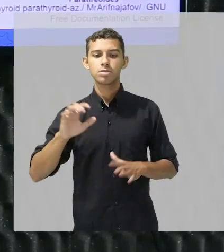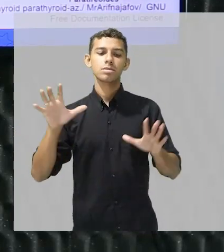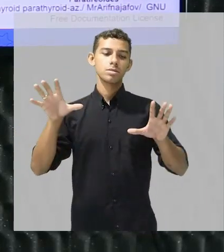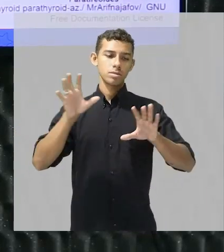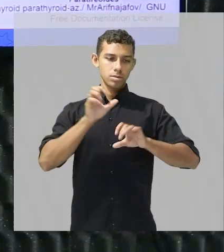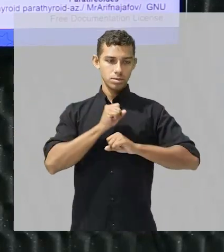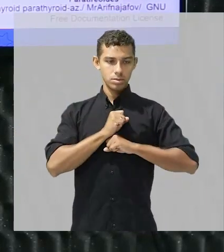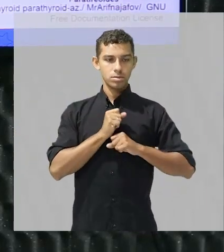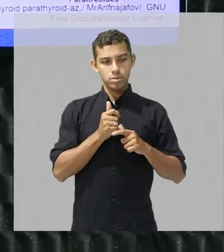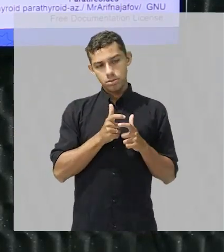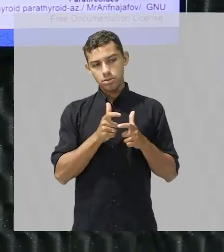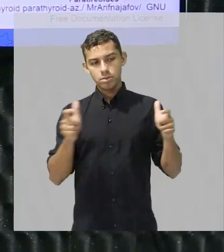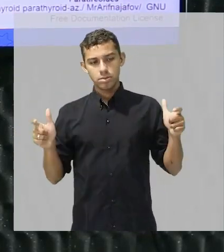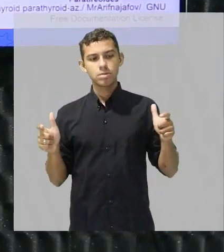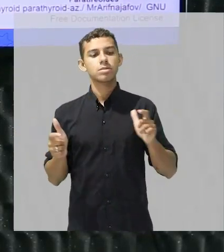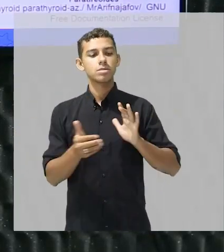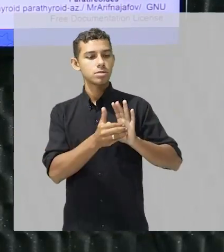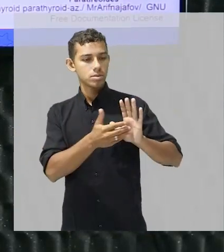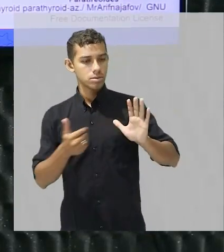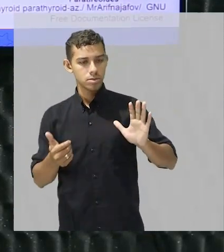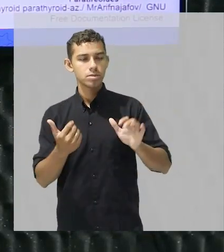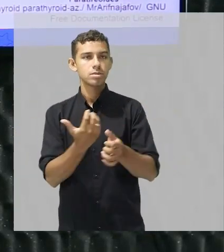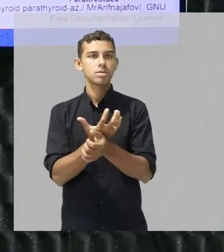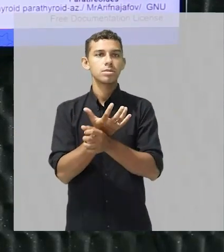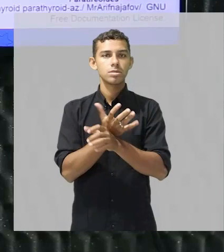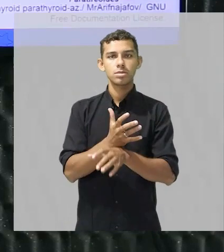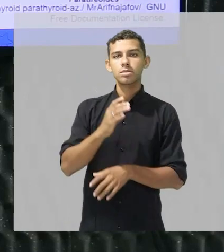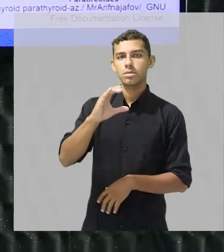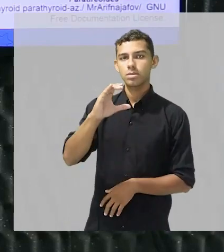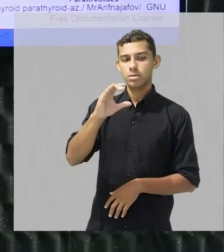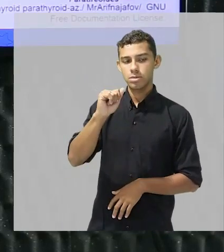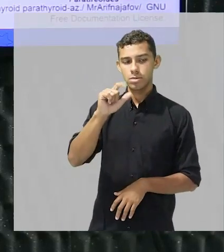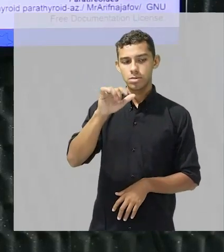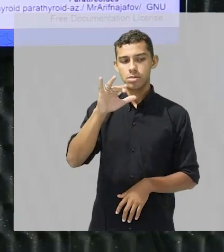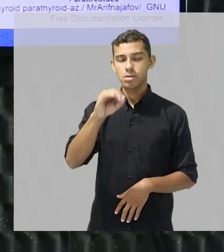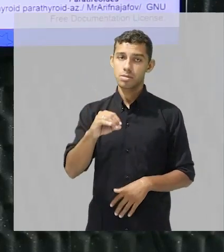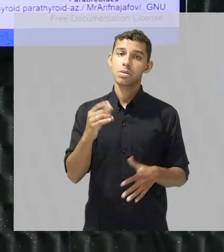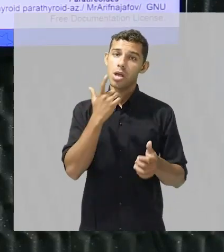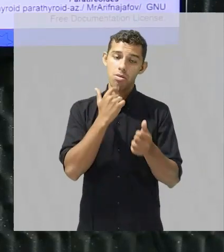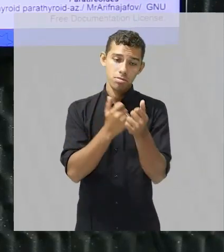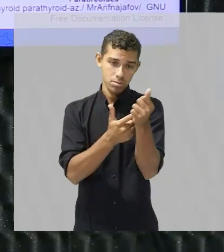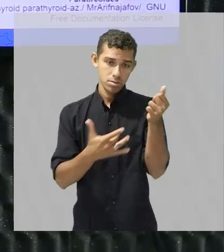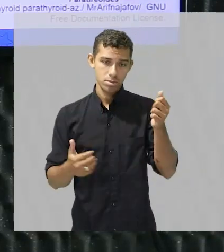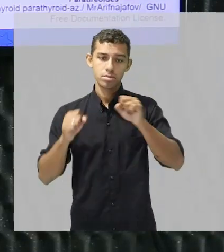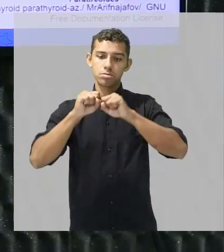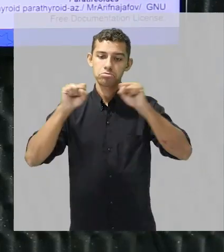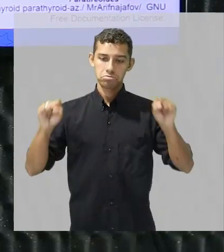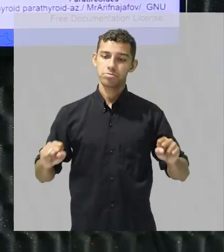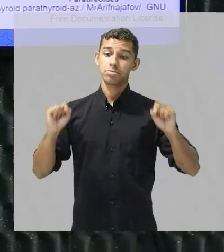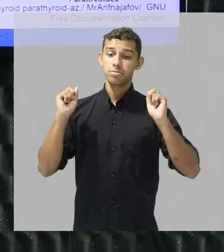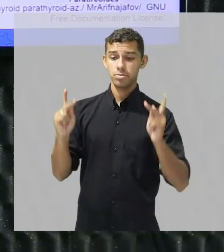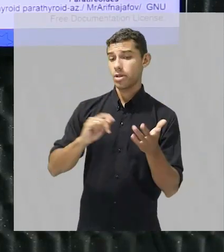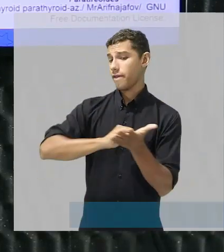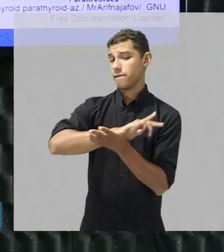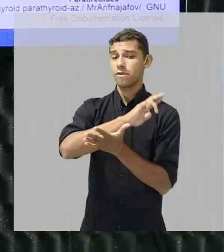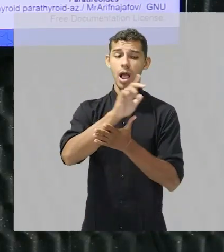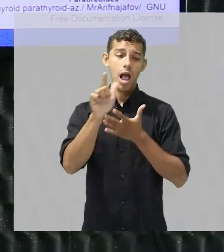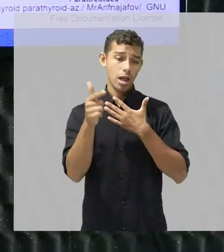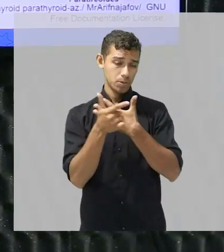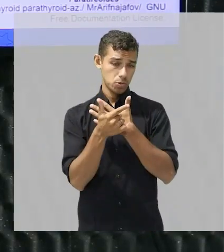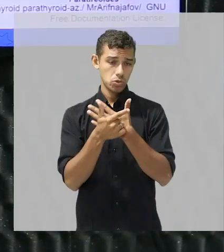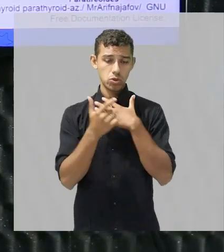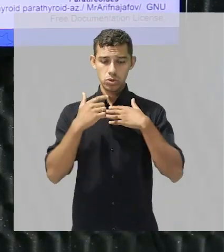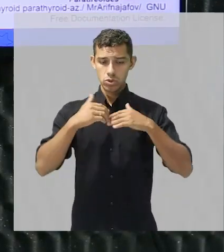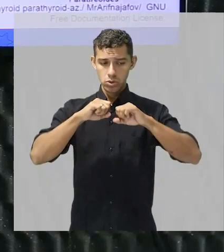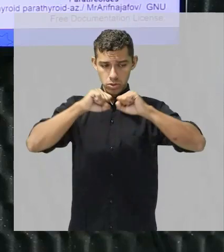que aumente o quê? Aumente o cálcio na corrente sanguínea. Então, a gente tem aí várias funções do nosso